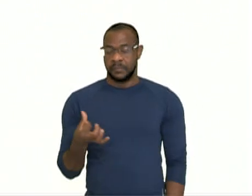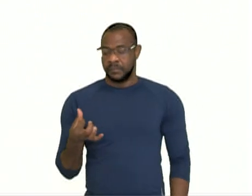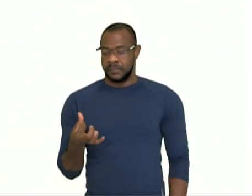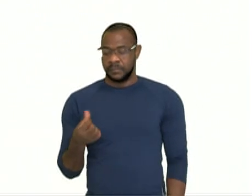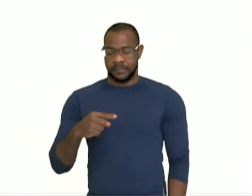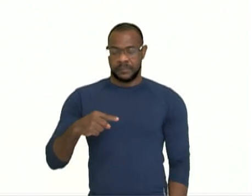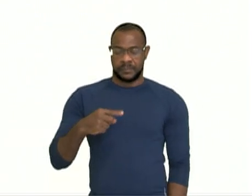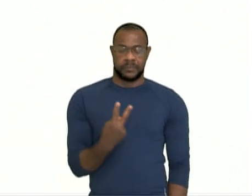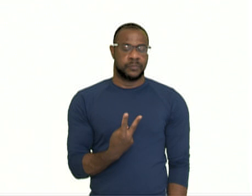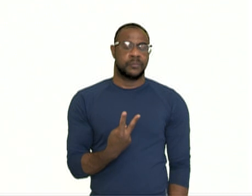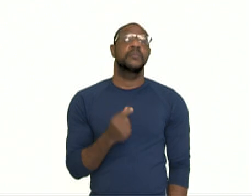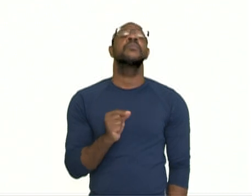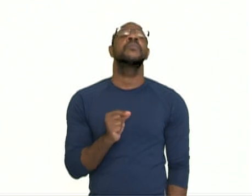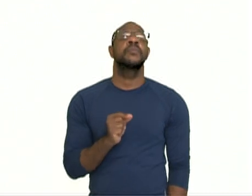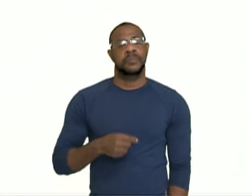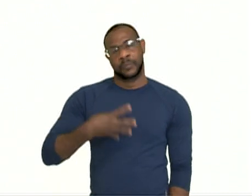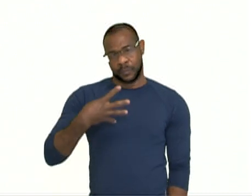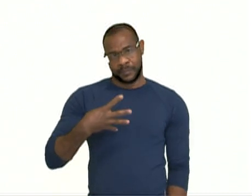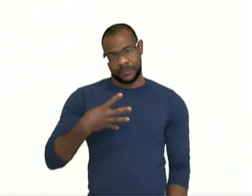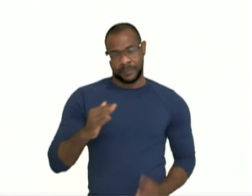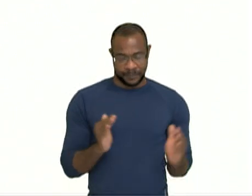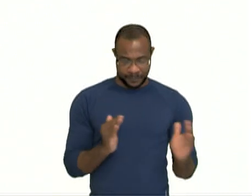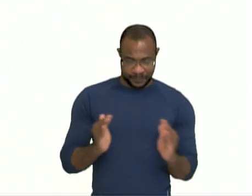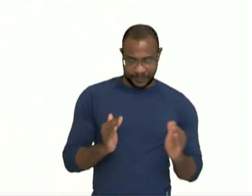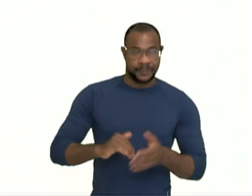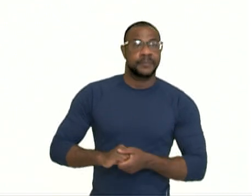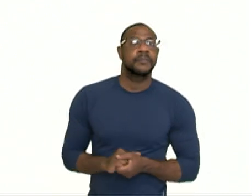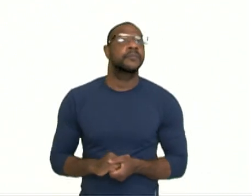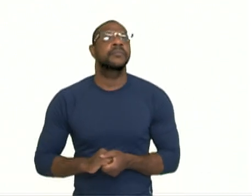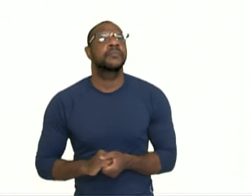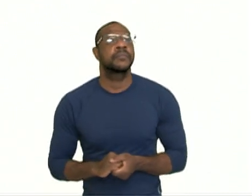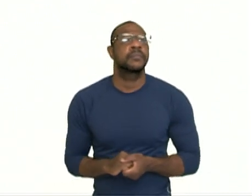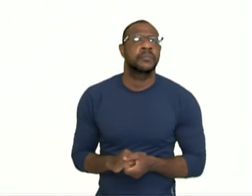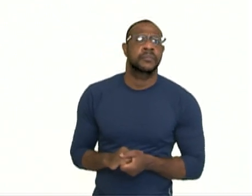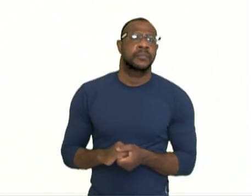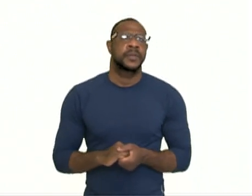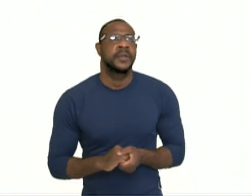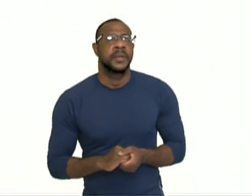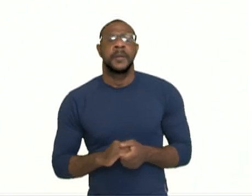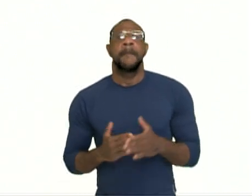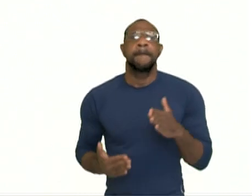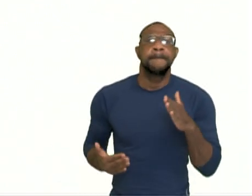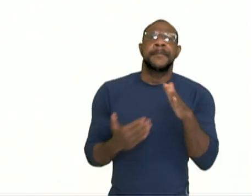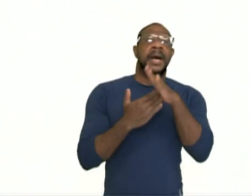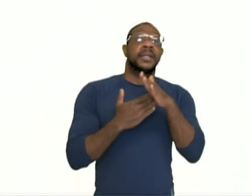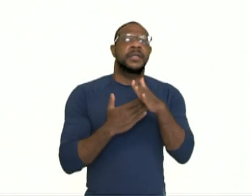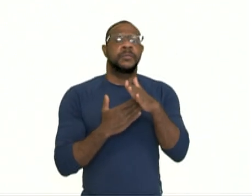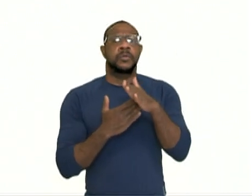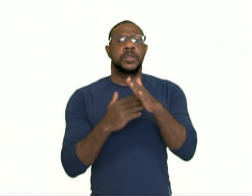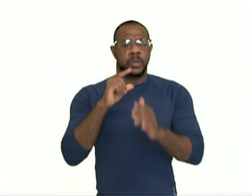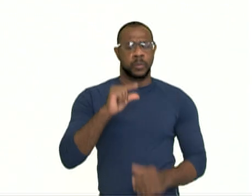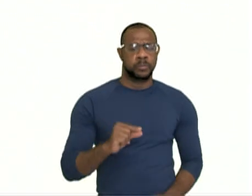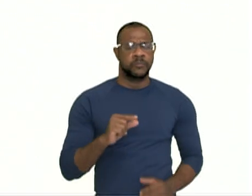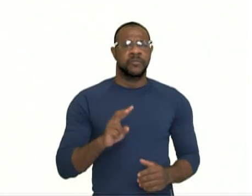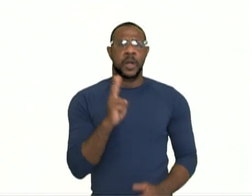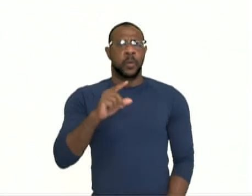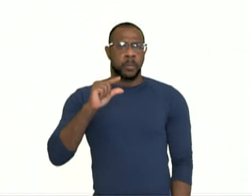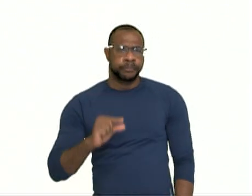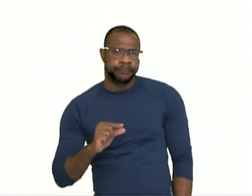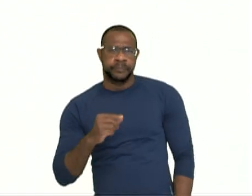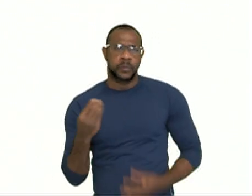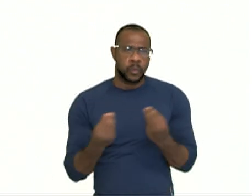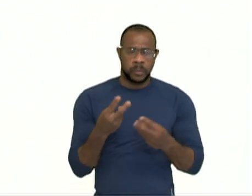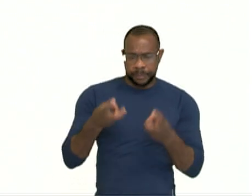2, esse período é de 4. E o valor mínimo e o valor máximo eu vou verificar aqui no